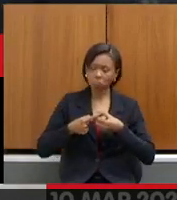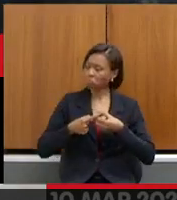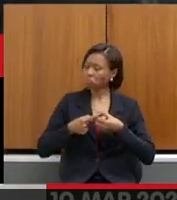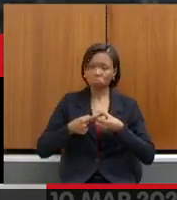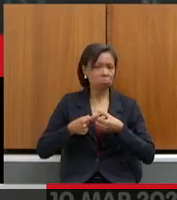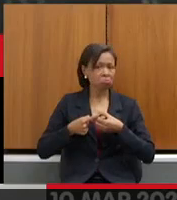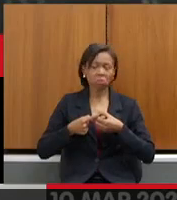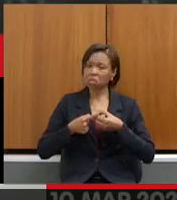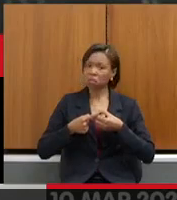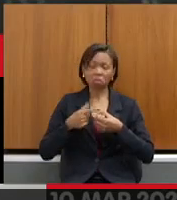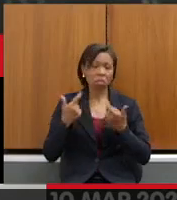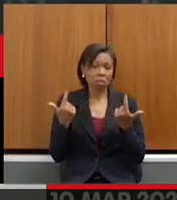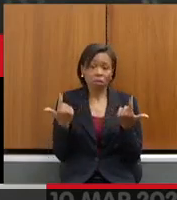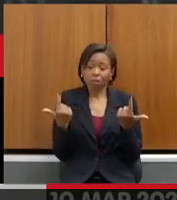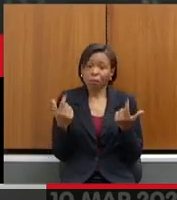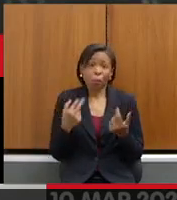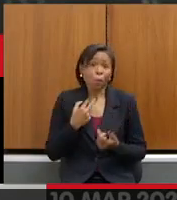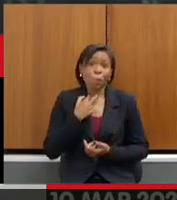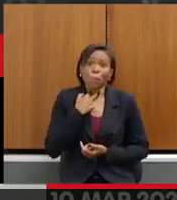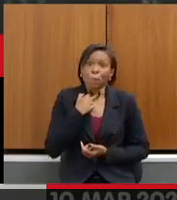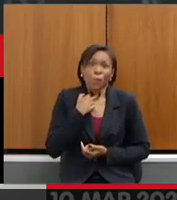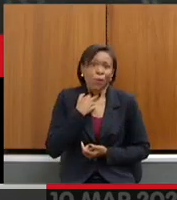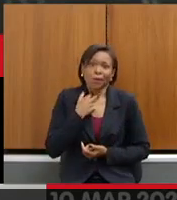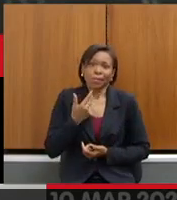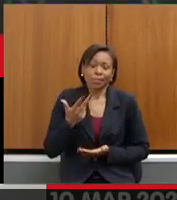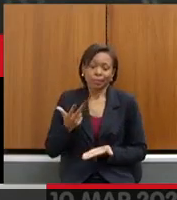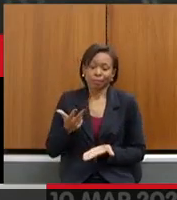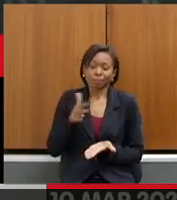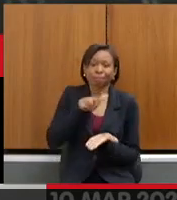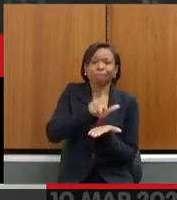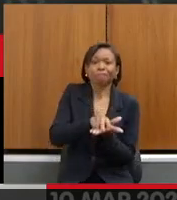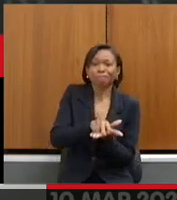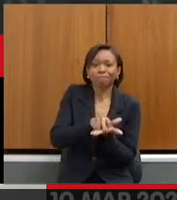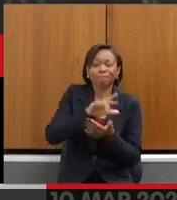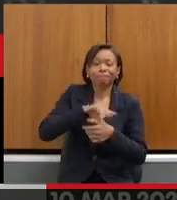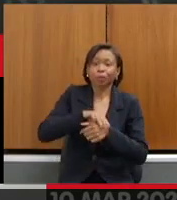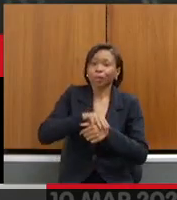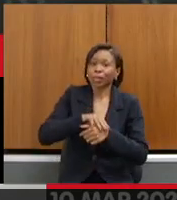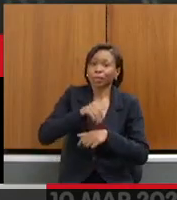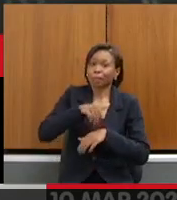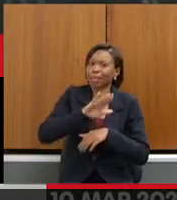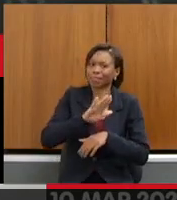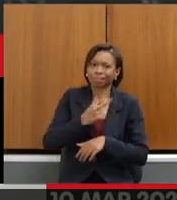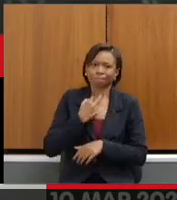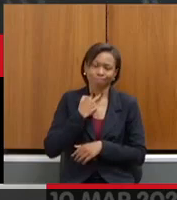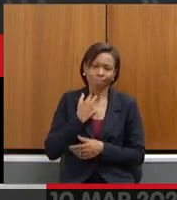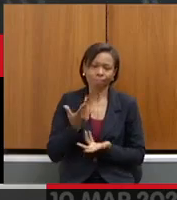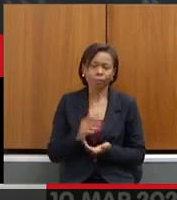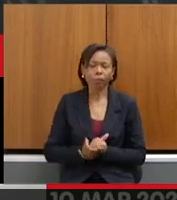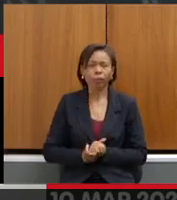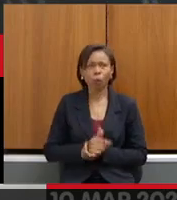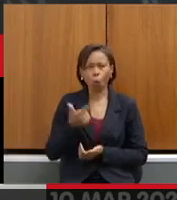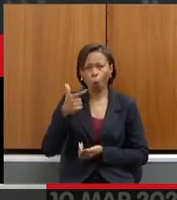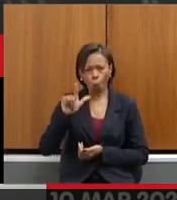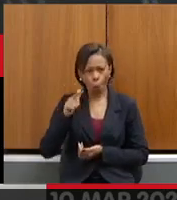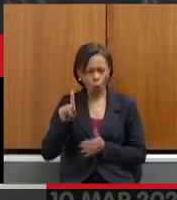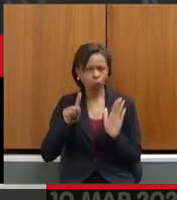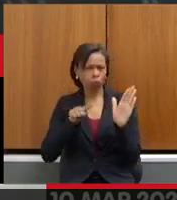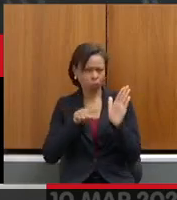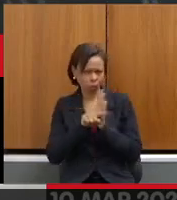de absorver o número de pacientes a outra questão que eu gostaria de trazer aqui